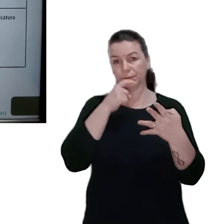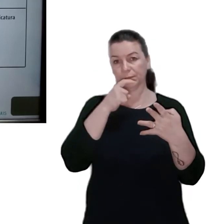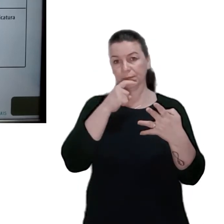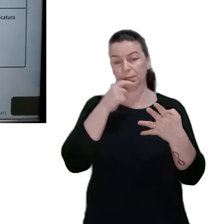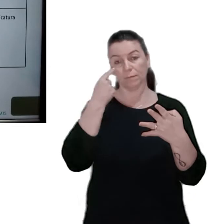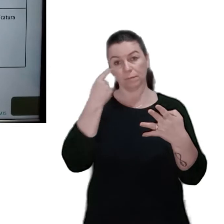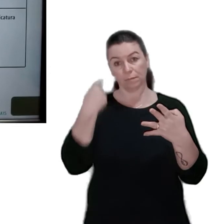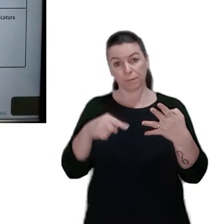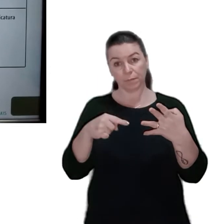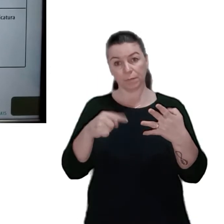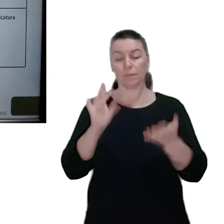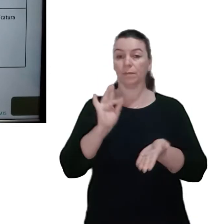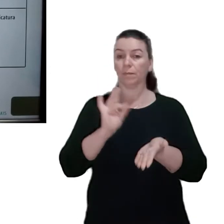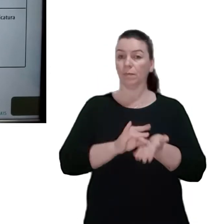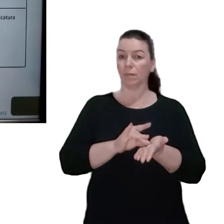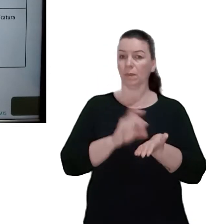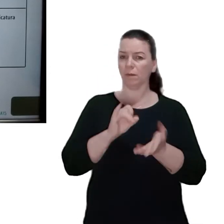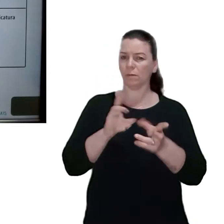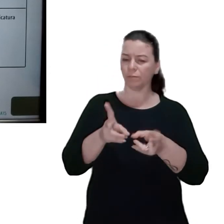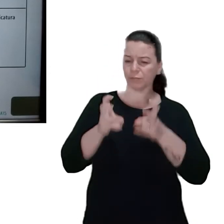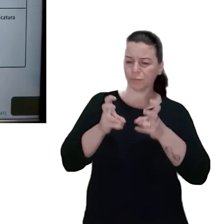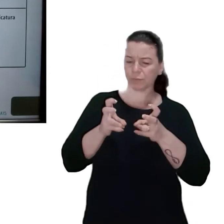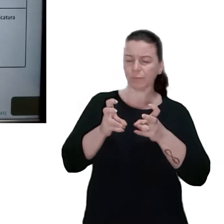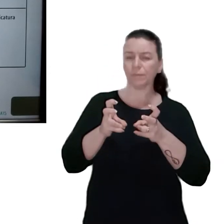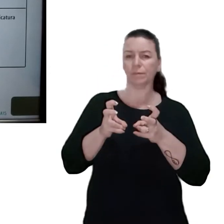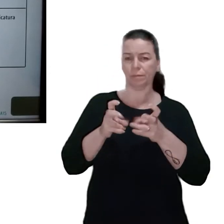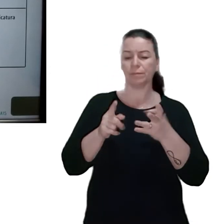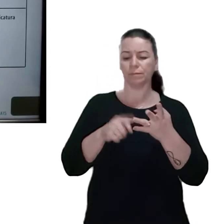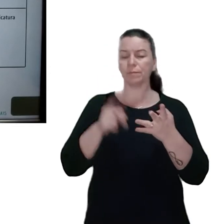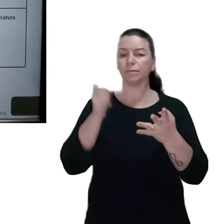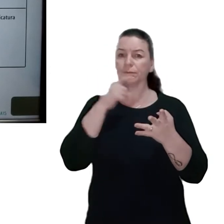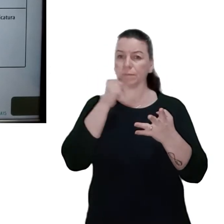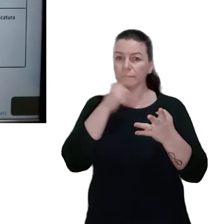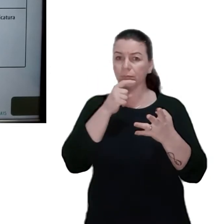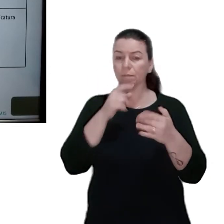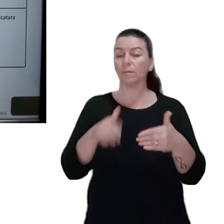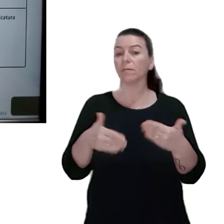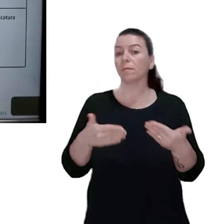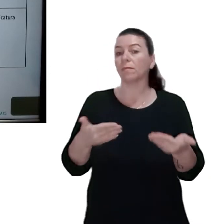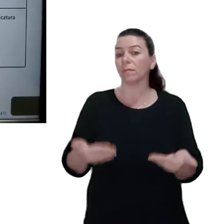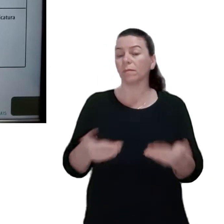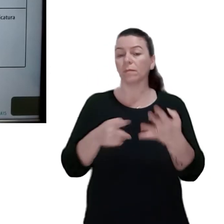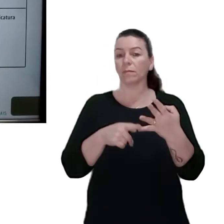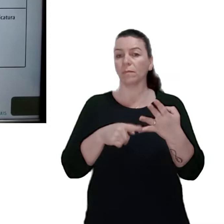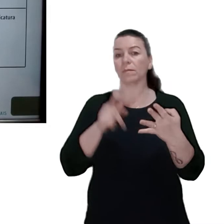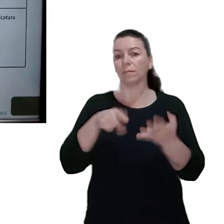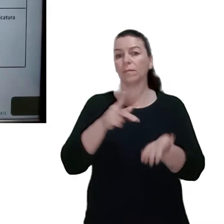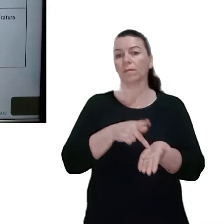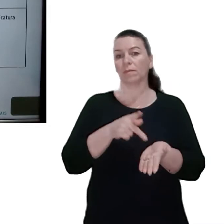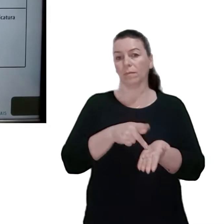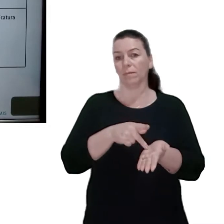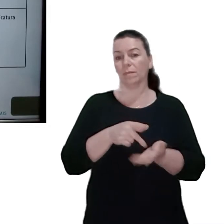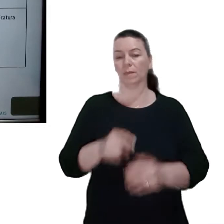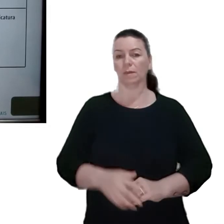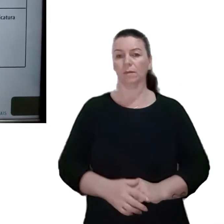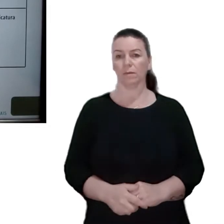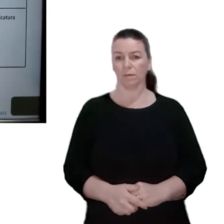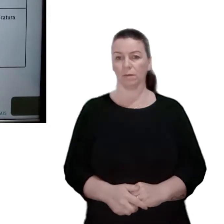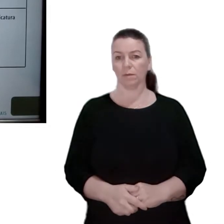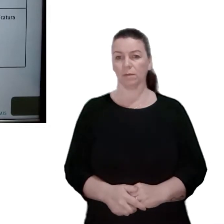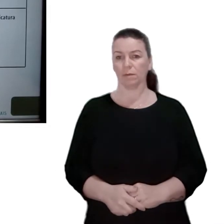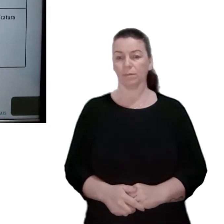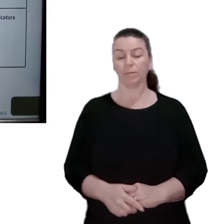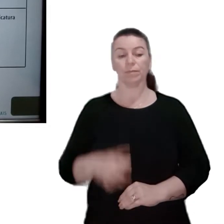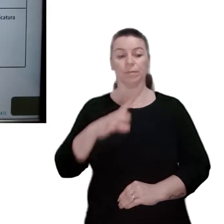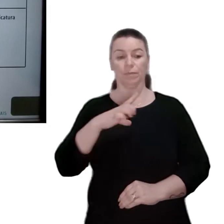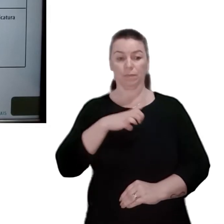Veja, de fato, olhando para a declaração de Carlos, ele mentiu. E aí a declaração de Daniela é verdadeira.